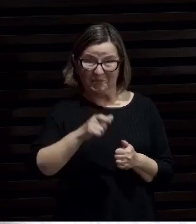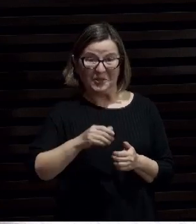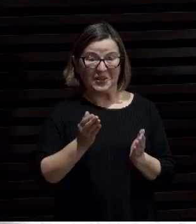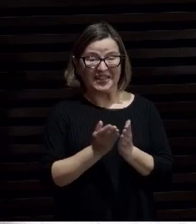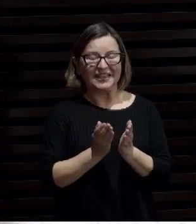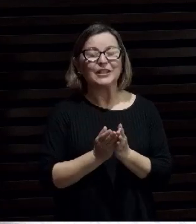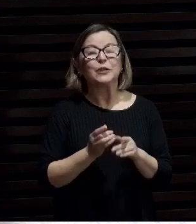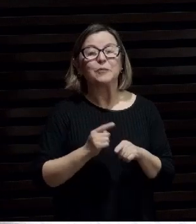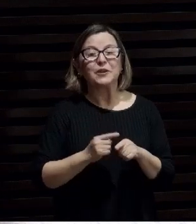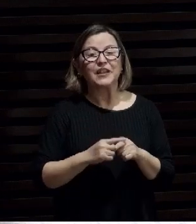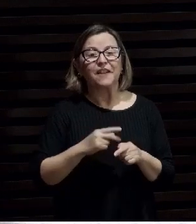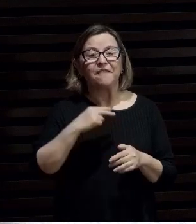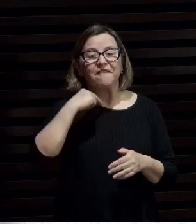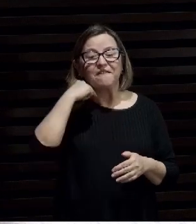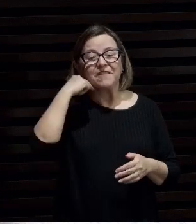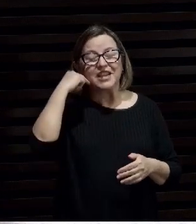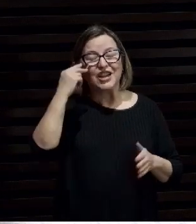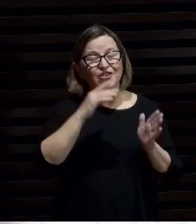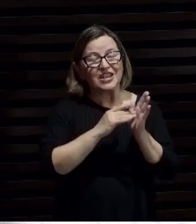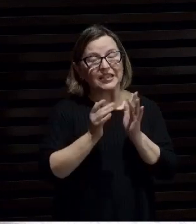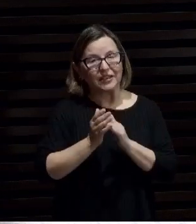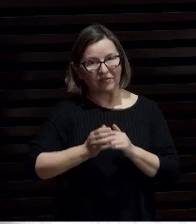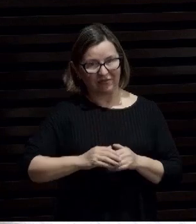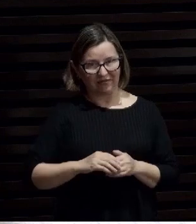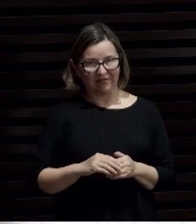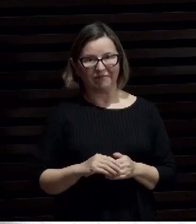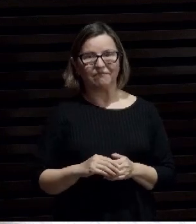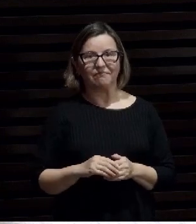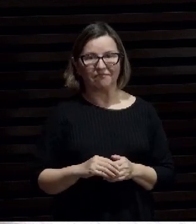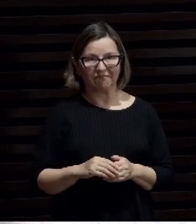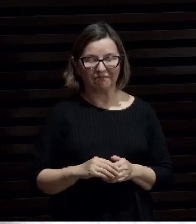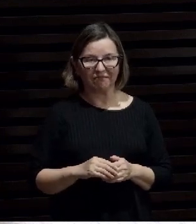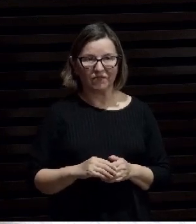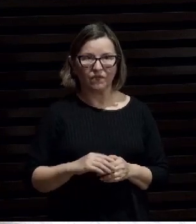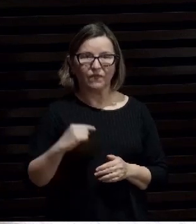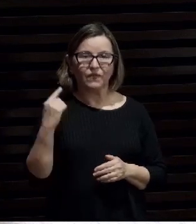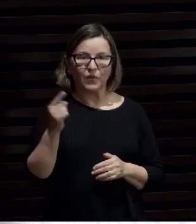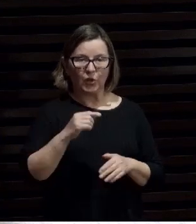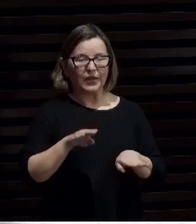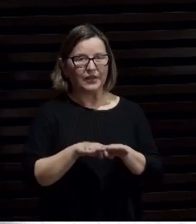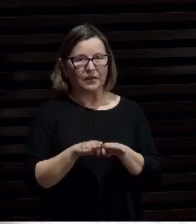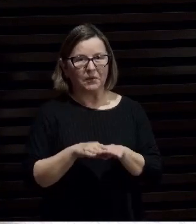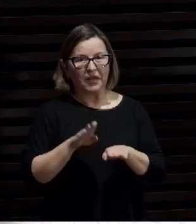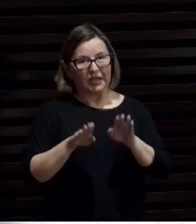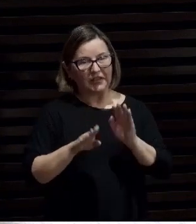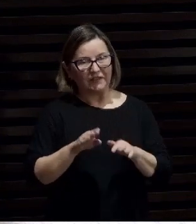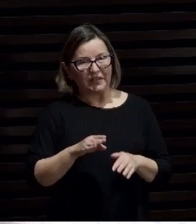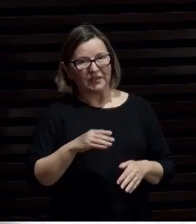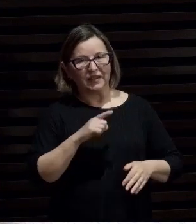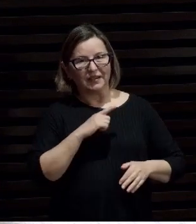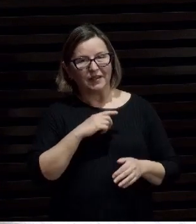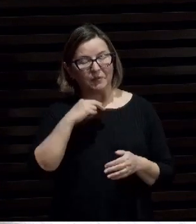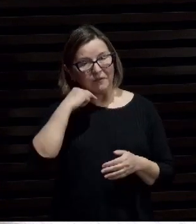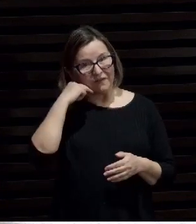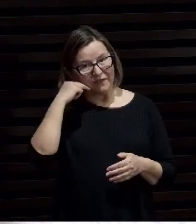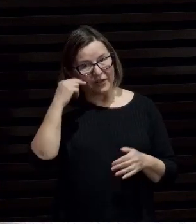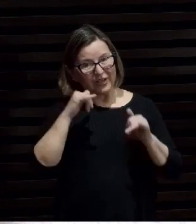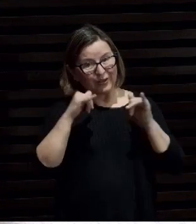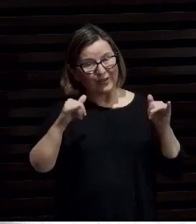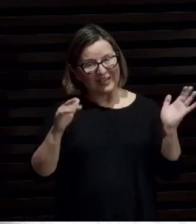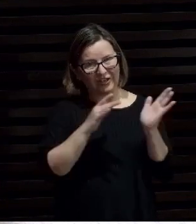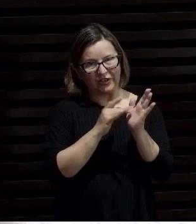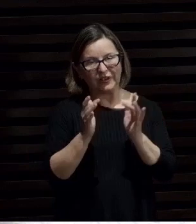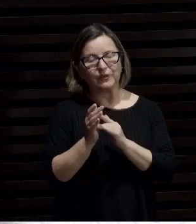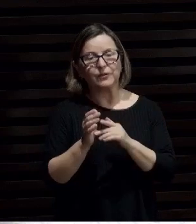Quantas vezes, meus amados, nós temos vergonha de anunciar o Senhor Jesus, temos oportunidades e não anunciamos, porque o nosso coração